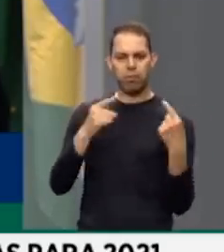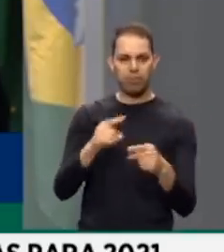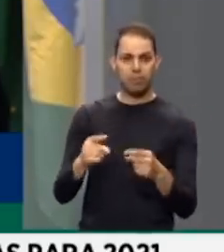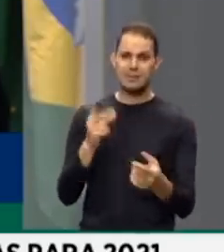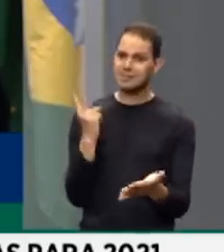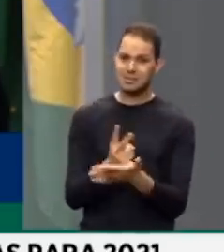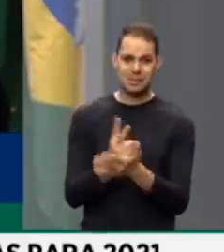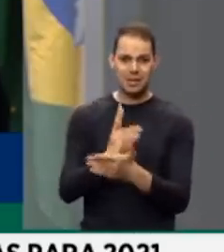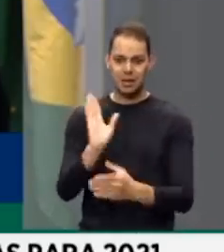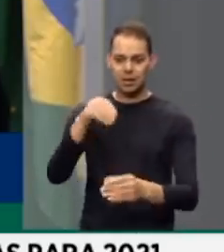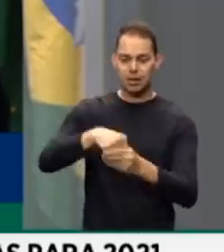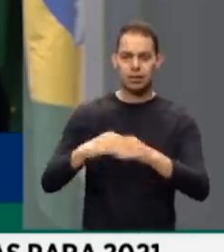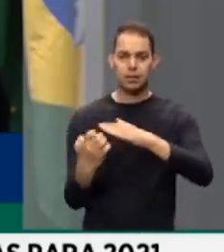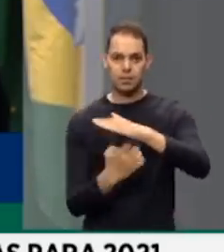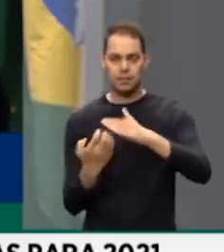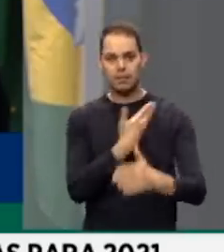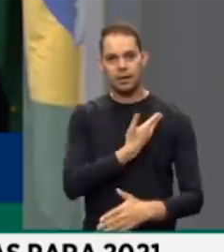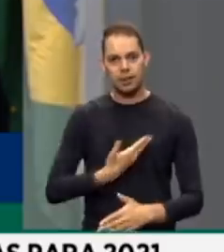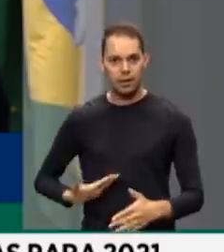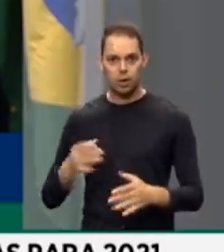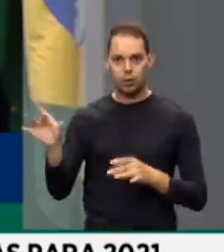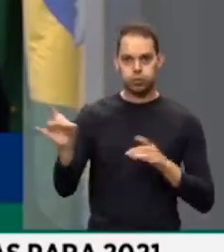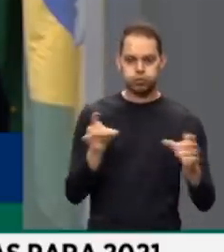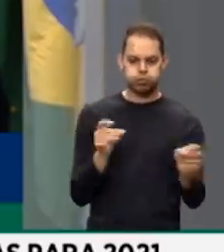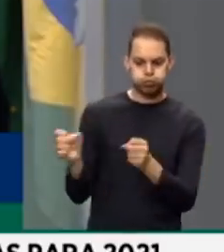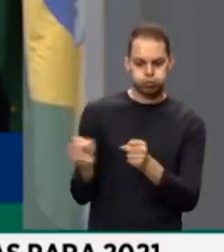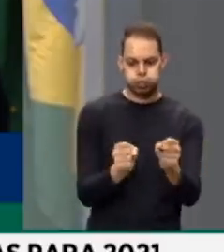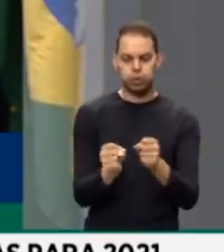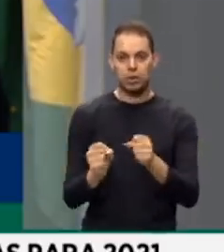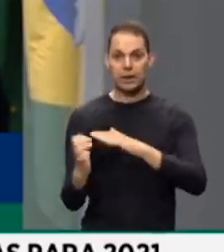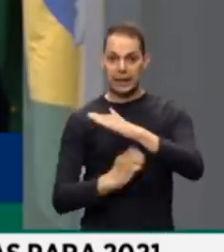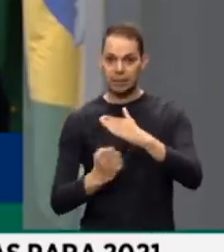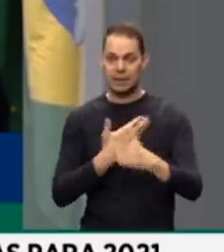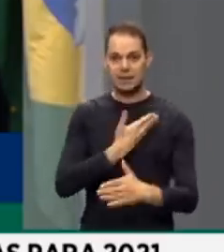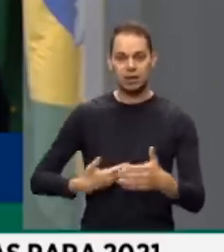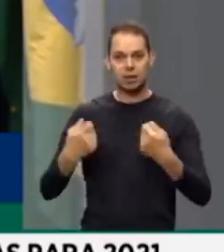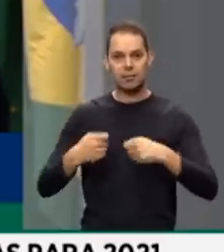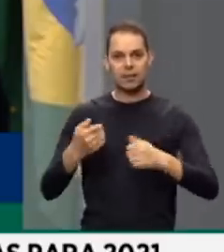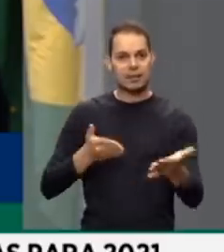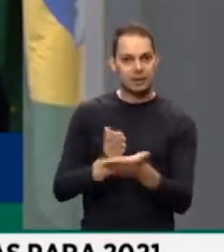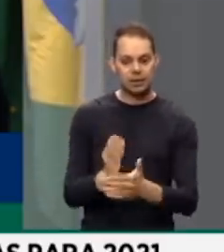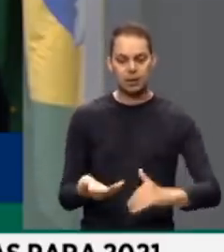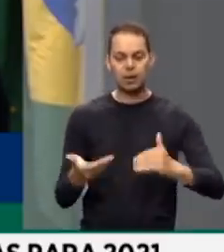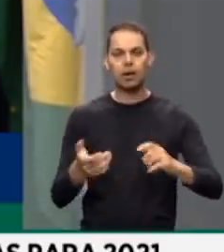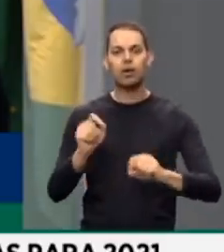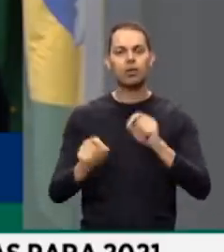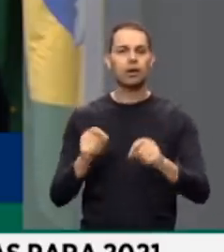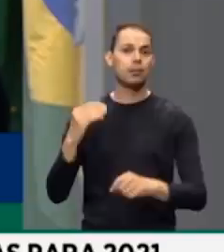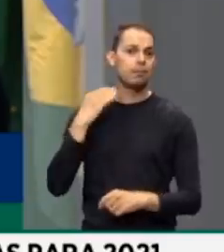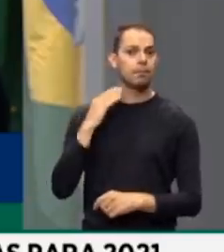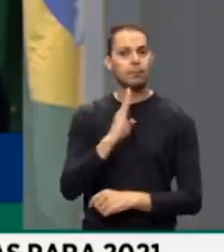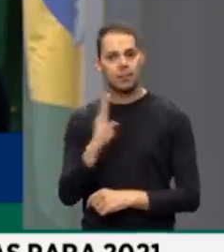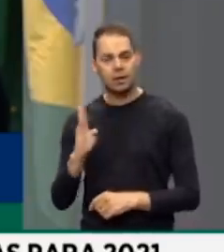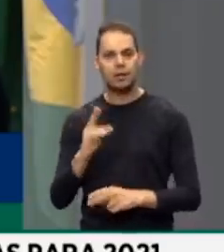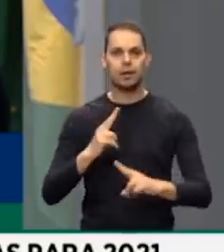nessa estatal. As únicas empresas estatais que precisam de aval do Congresso Nacional para serem privatizadas são o Banco do Brasil,